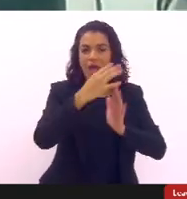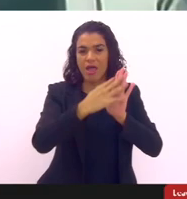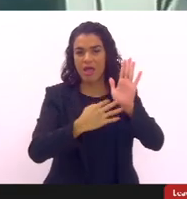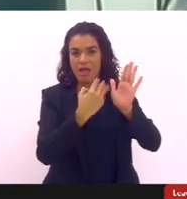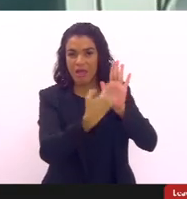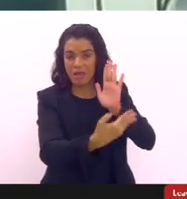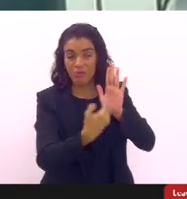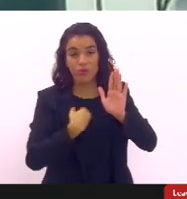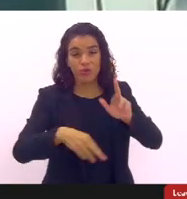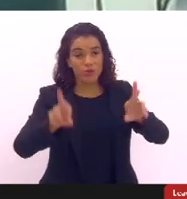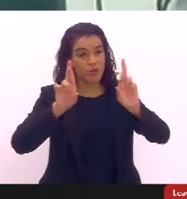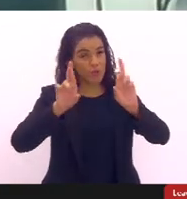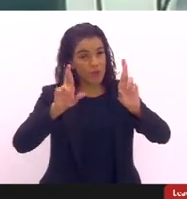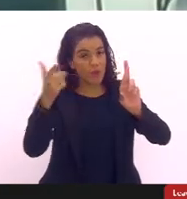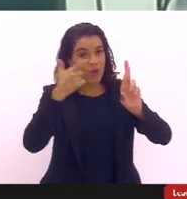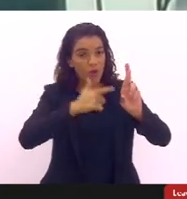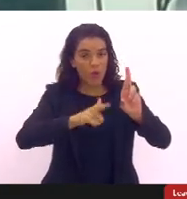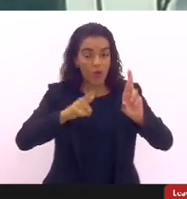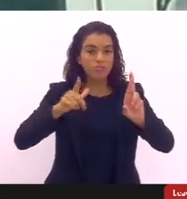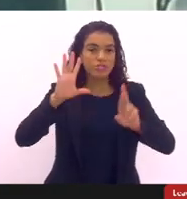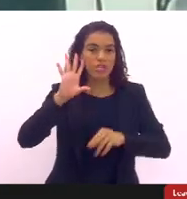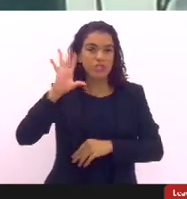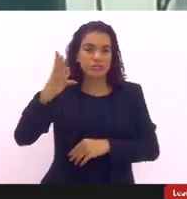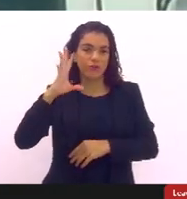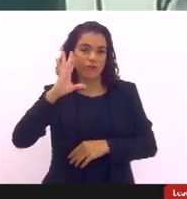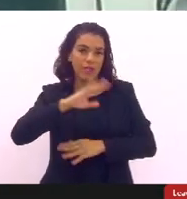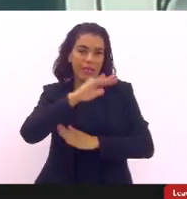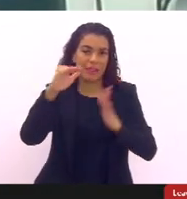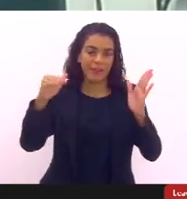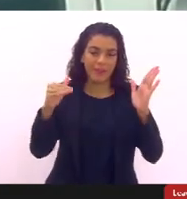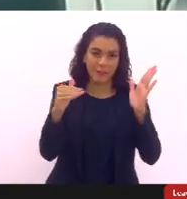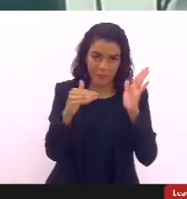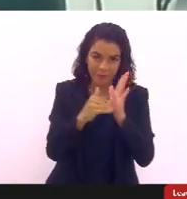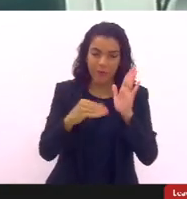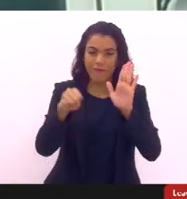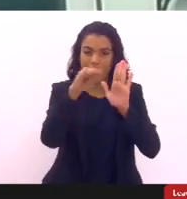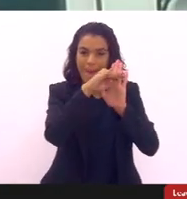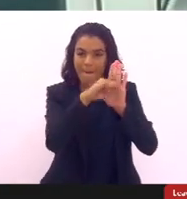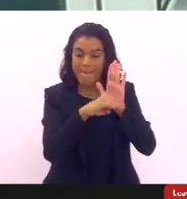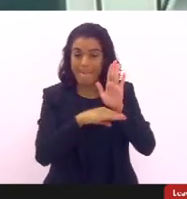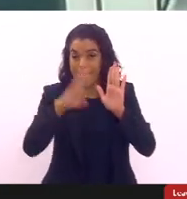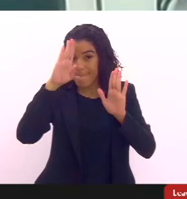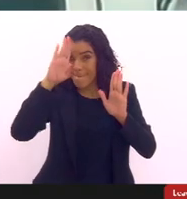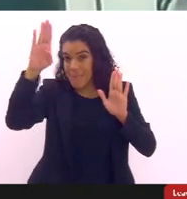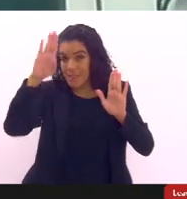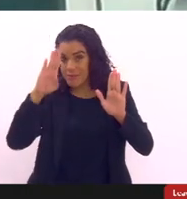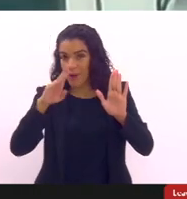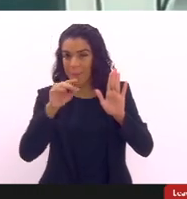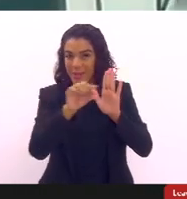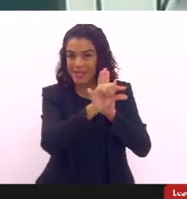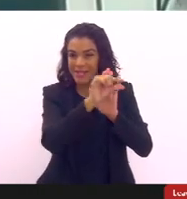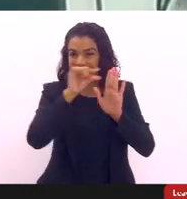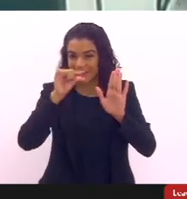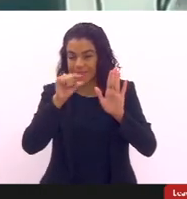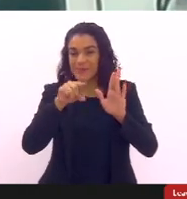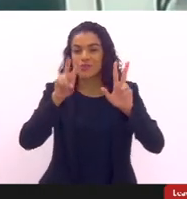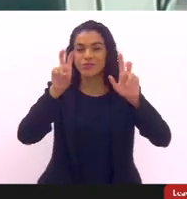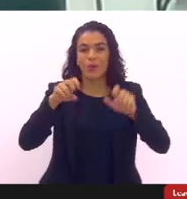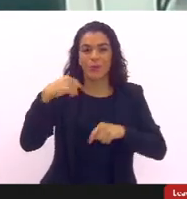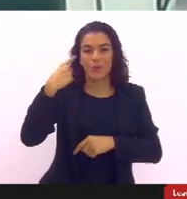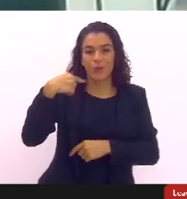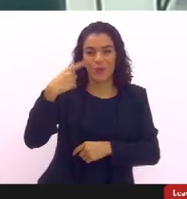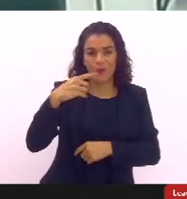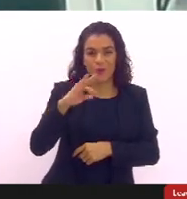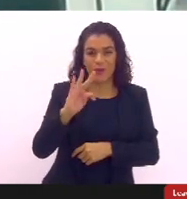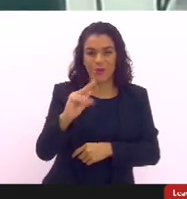espera atender essas expectativas do que foi colocado aqui, principalmente a questão que foi colocada pelo doutor Tiago na